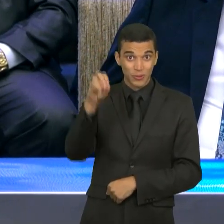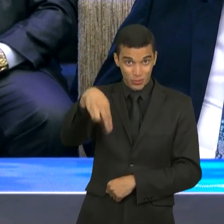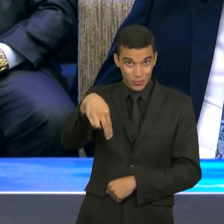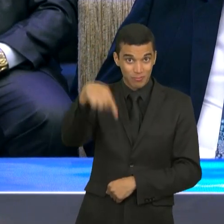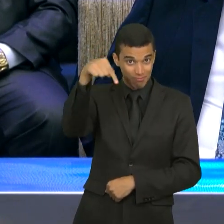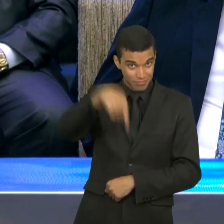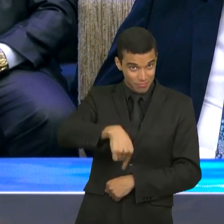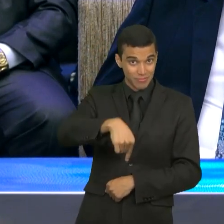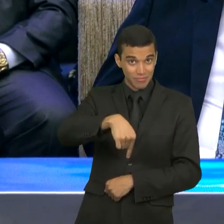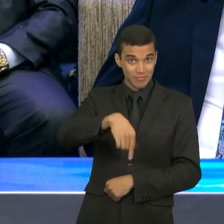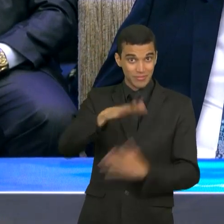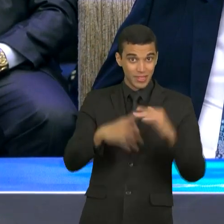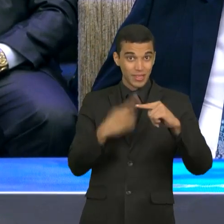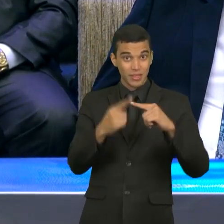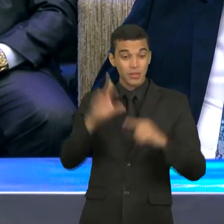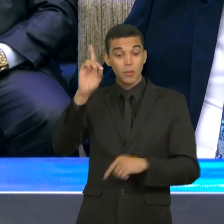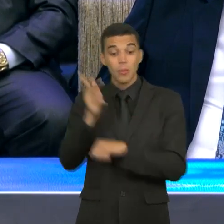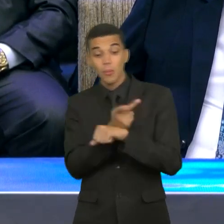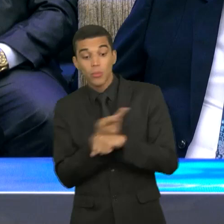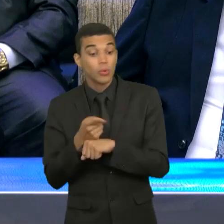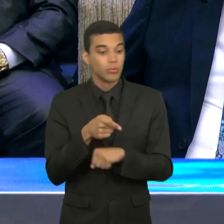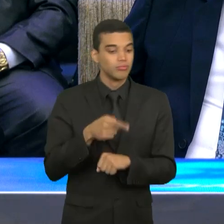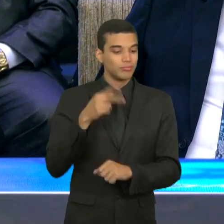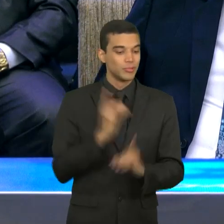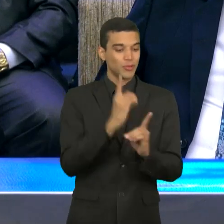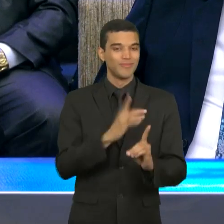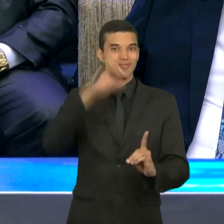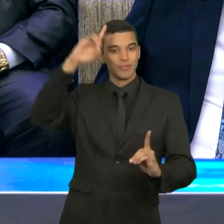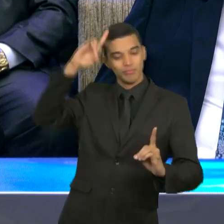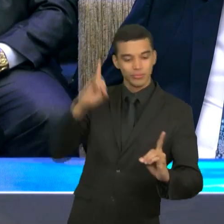os fiéis da terra